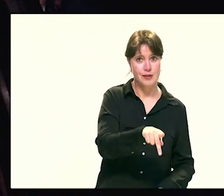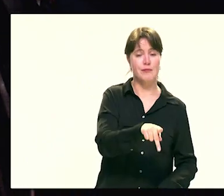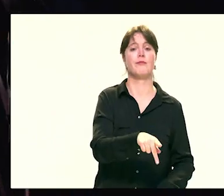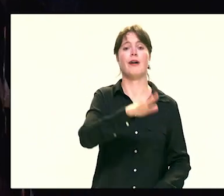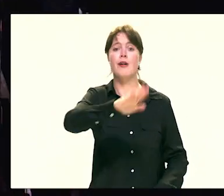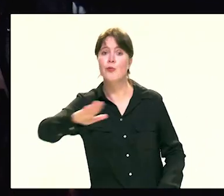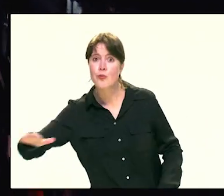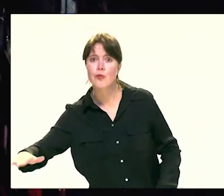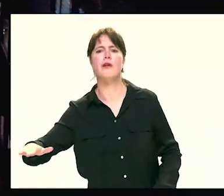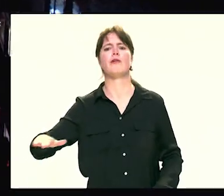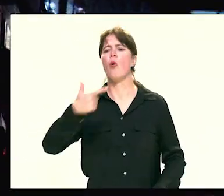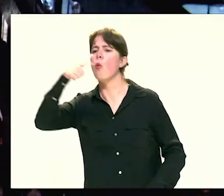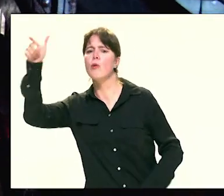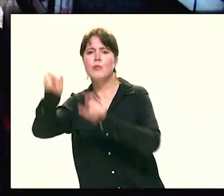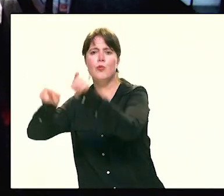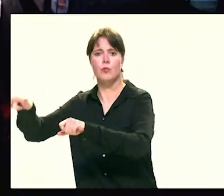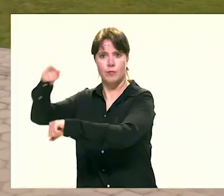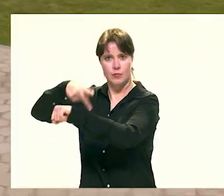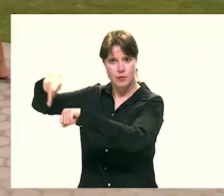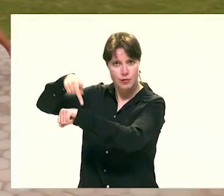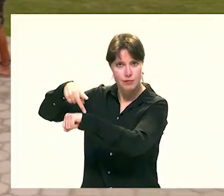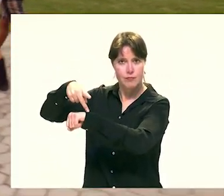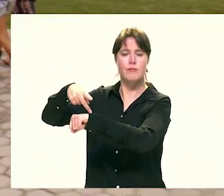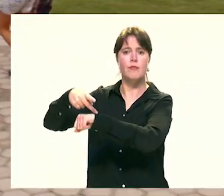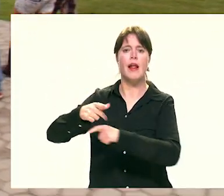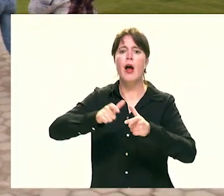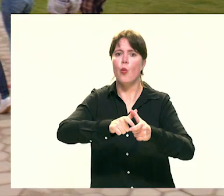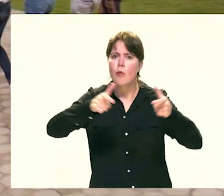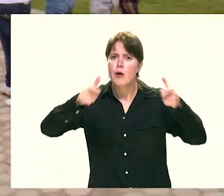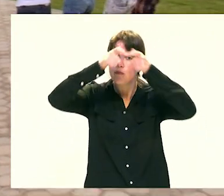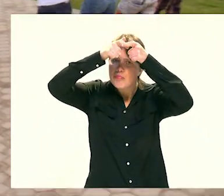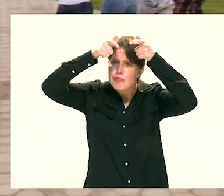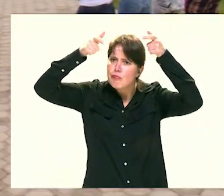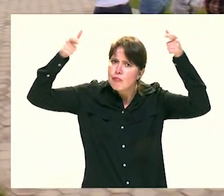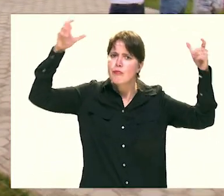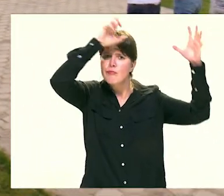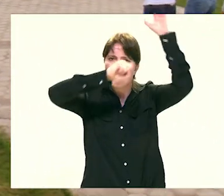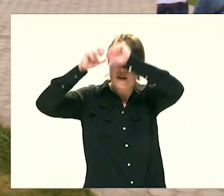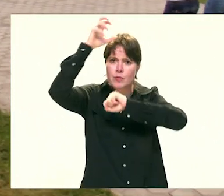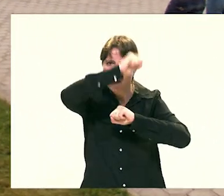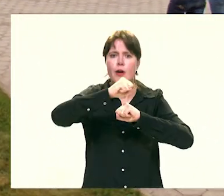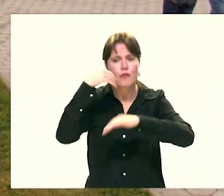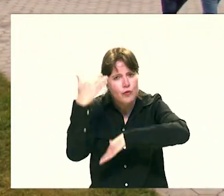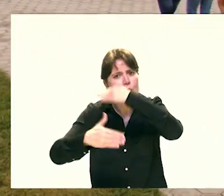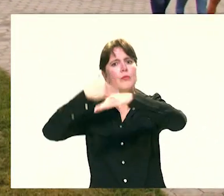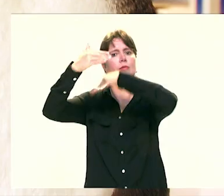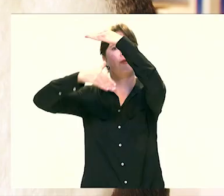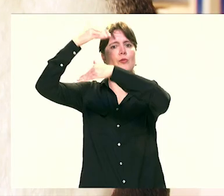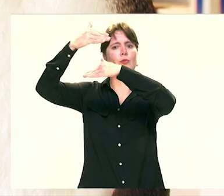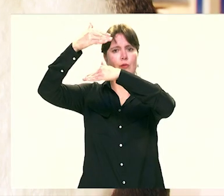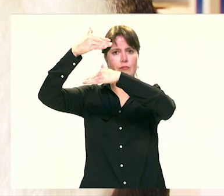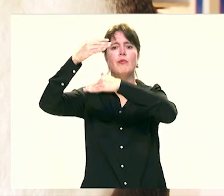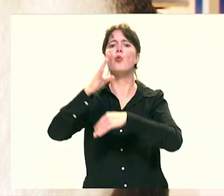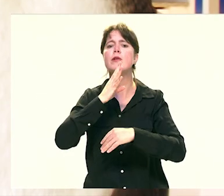e o desenvolvimento do conhecimento. Uma universidade jovem que já atingiu altos níveis em menos de 10